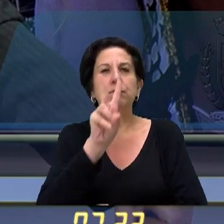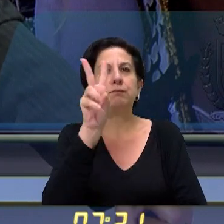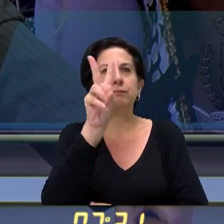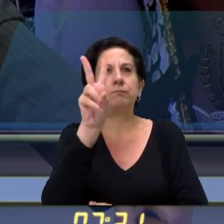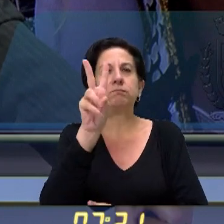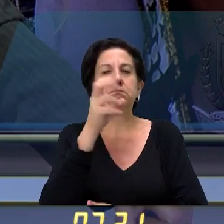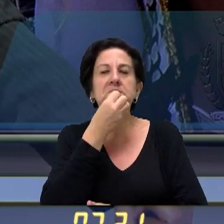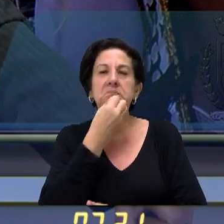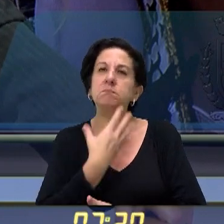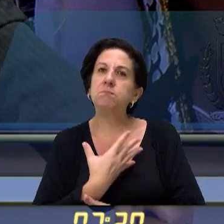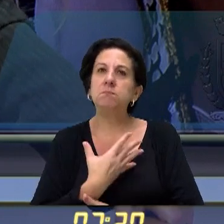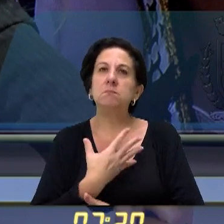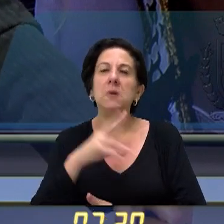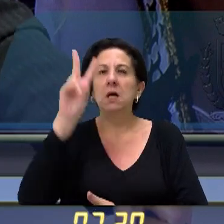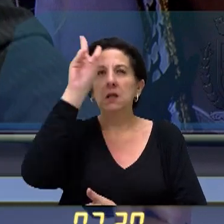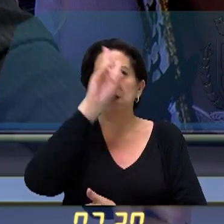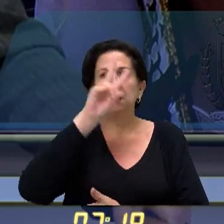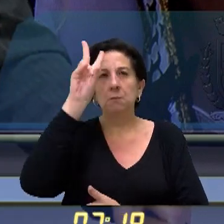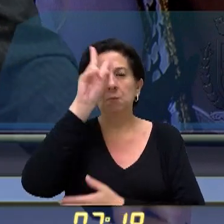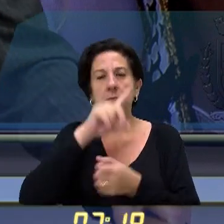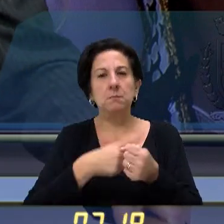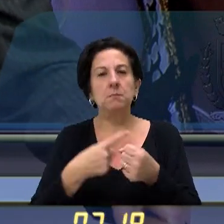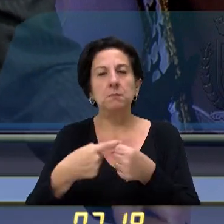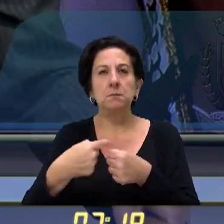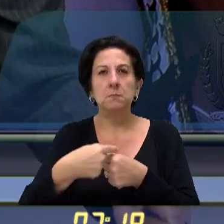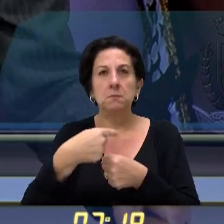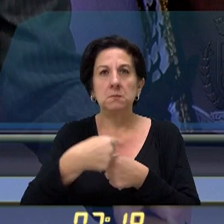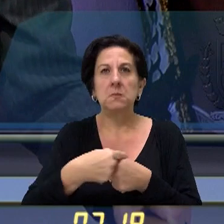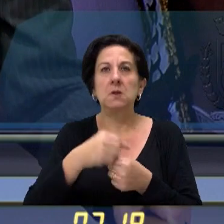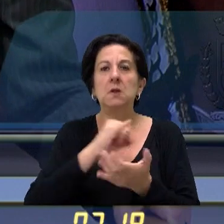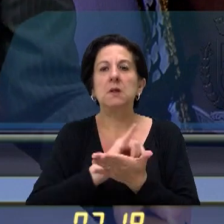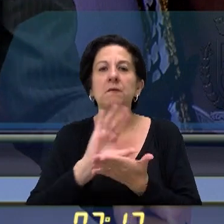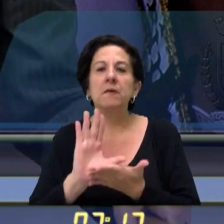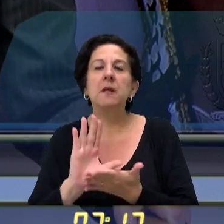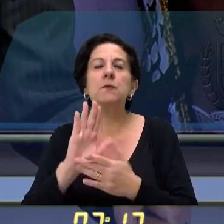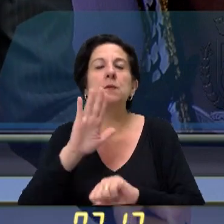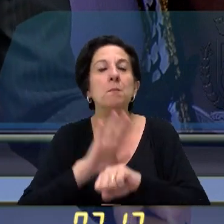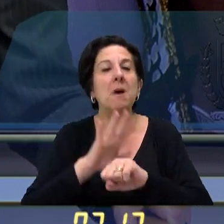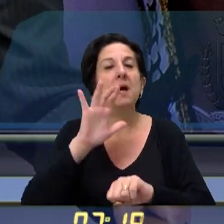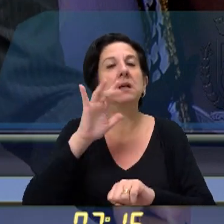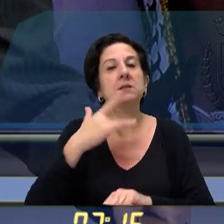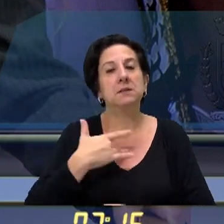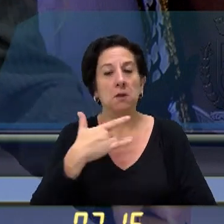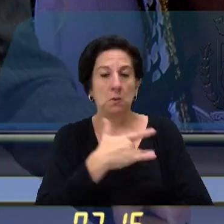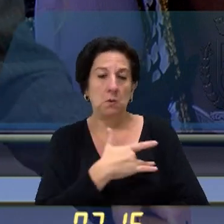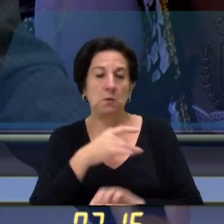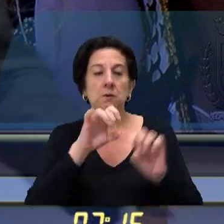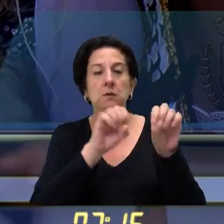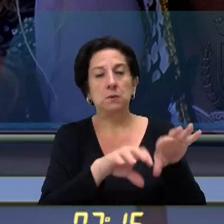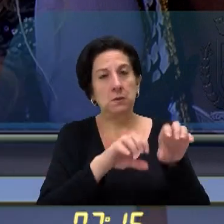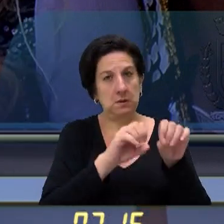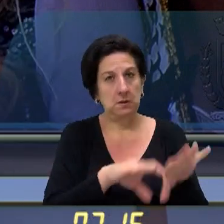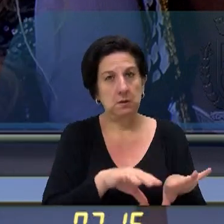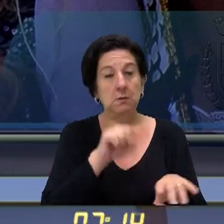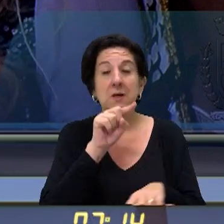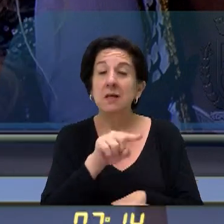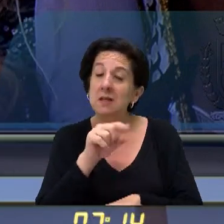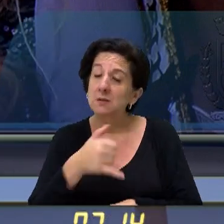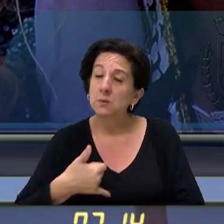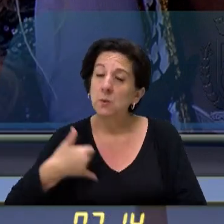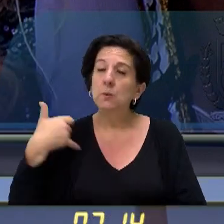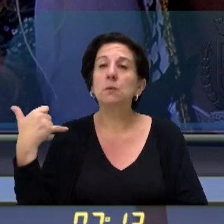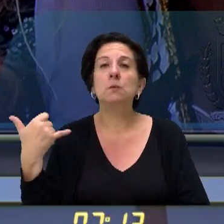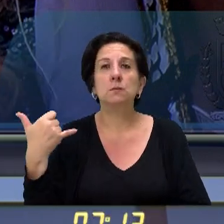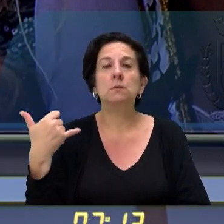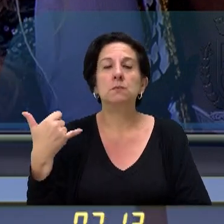considerável. E lembrando que o município investe cada vez mais em saúde e educação, e isso é motivo de